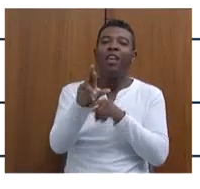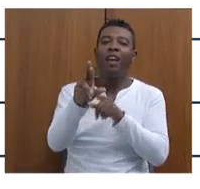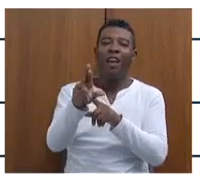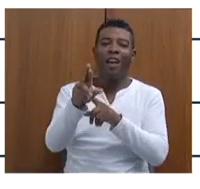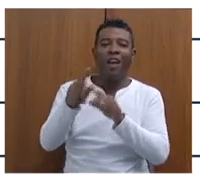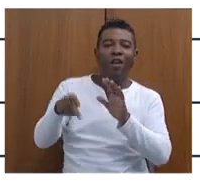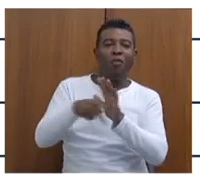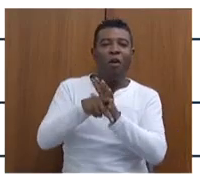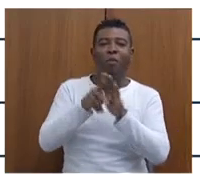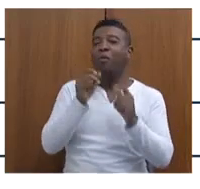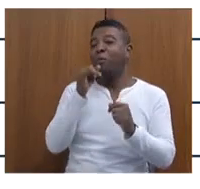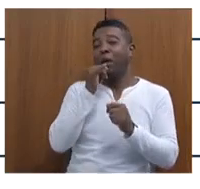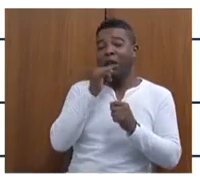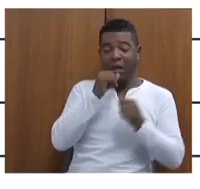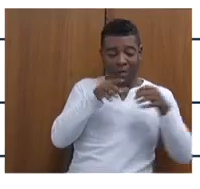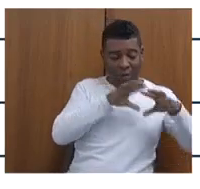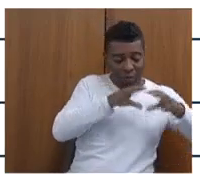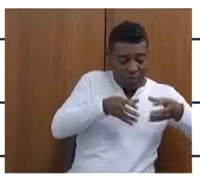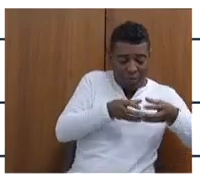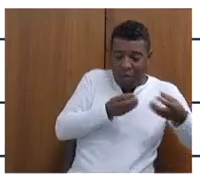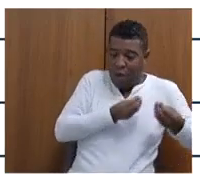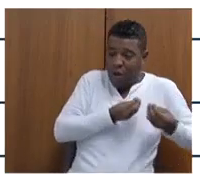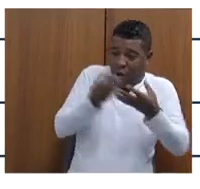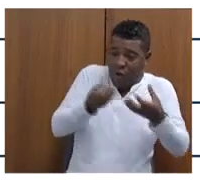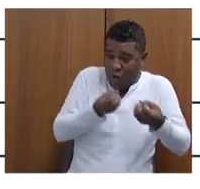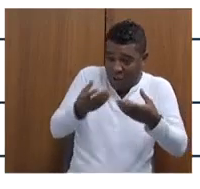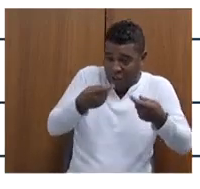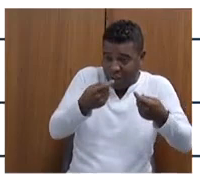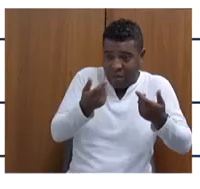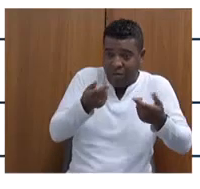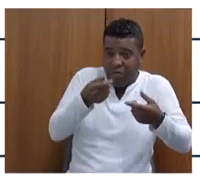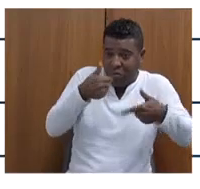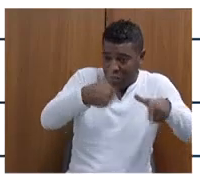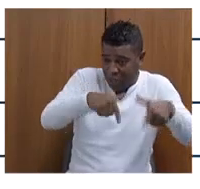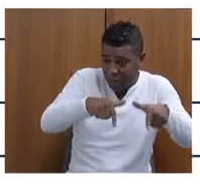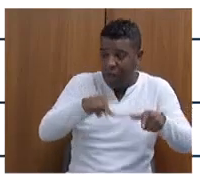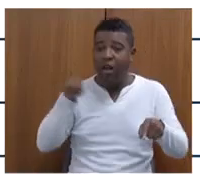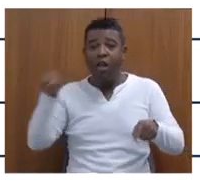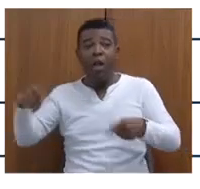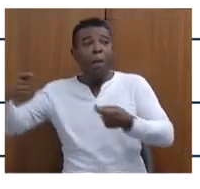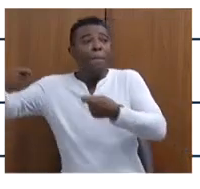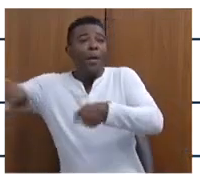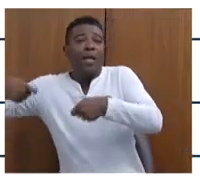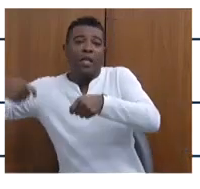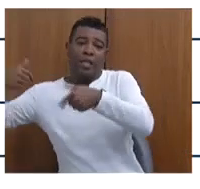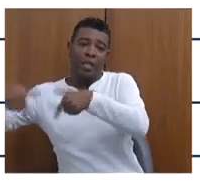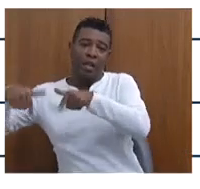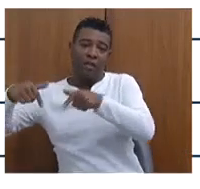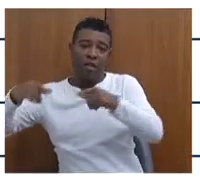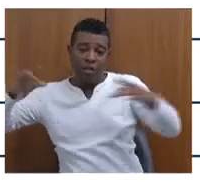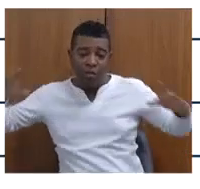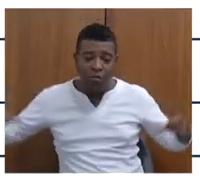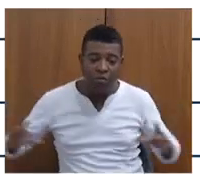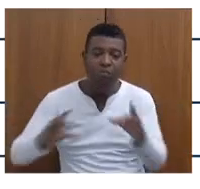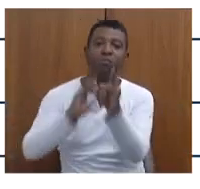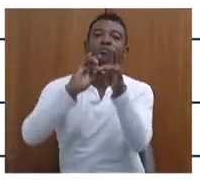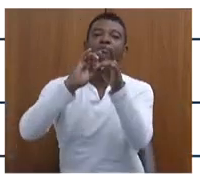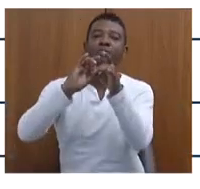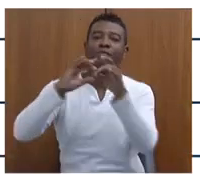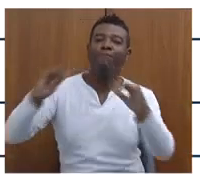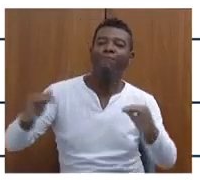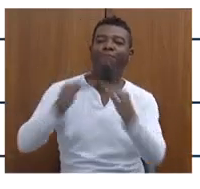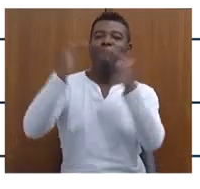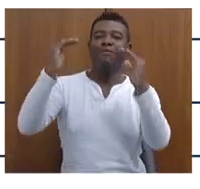oferta serviço com quem demanda serviço esse encontro né é feito por esse